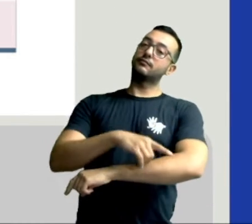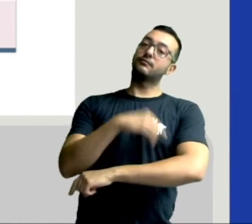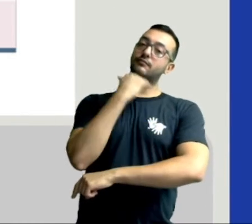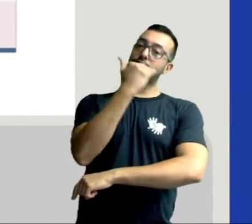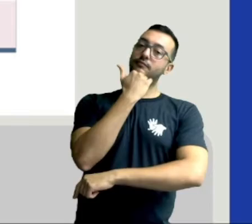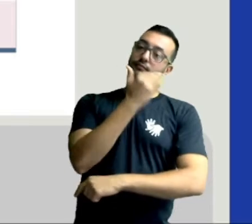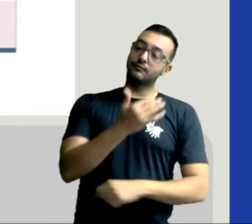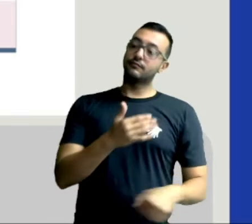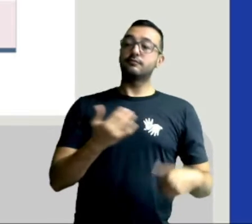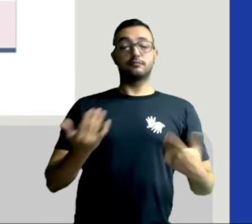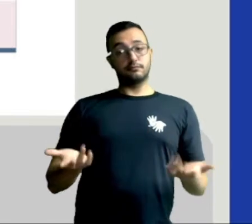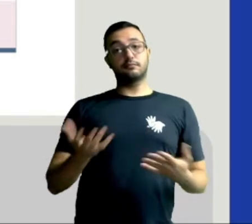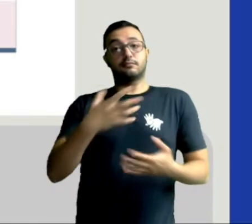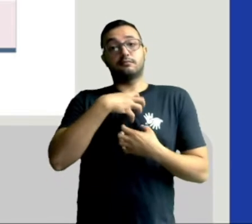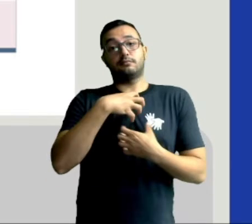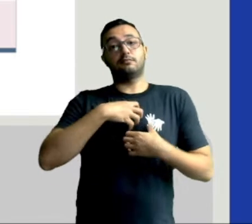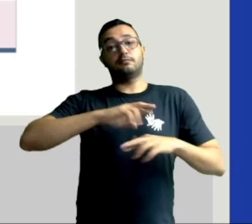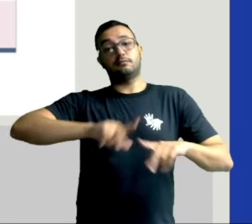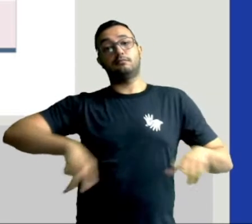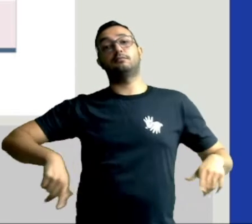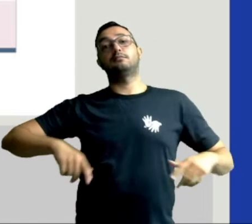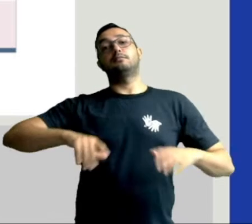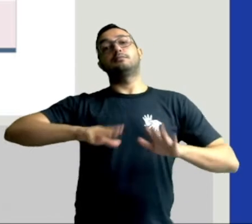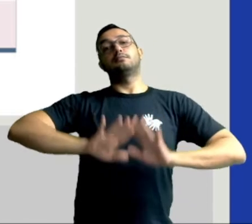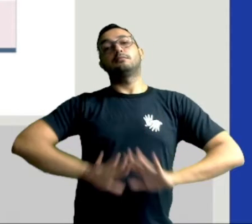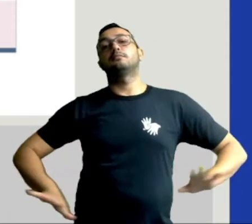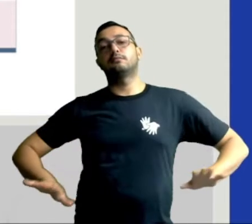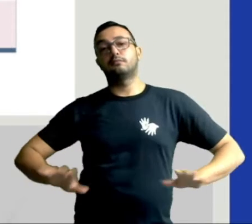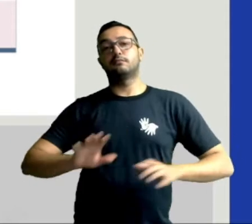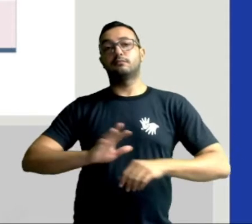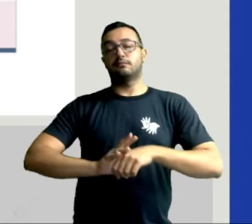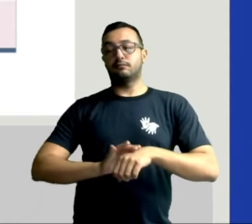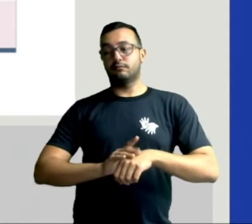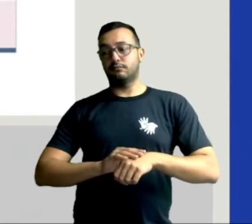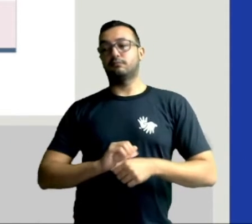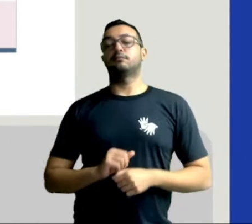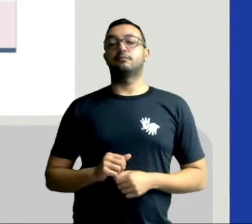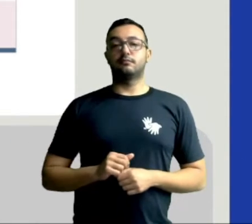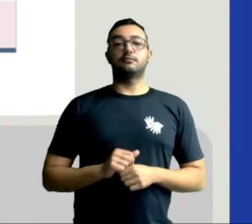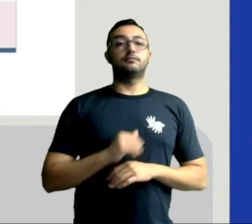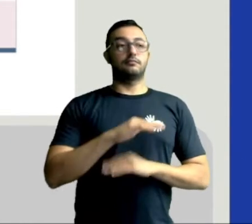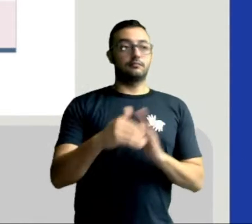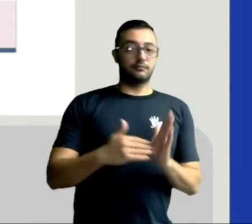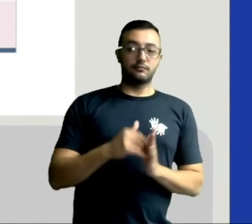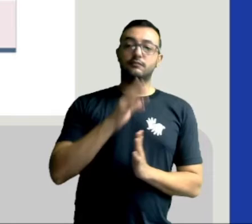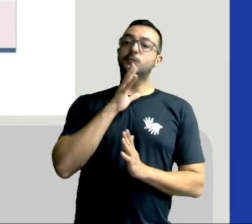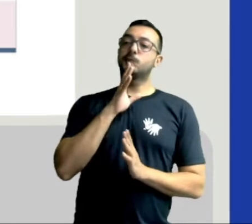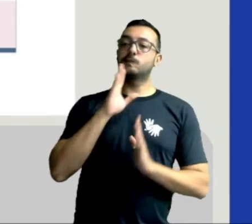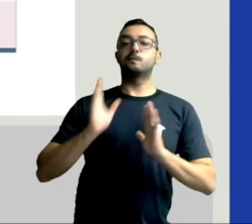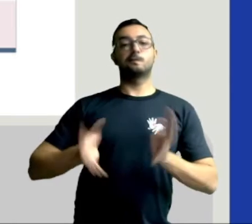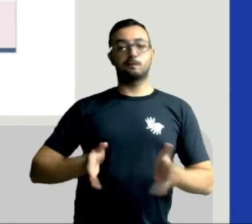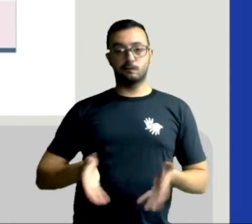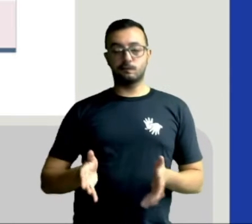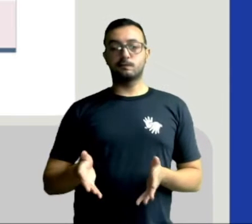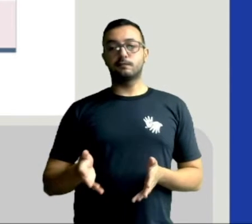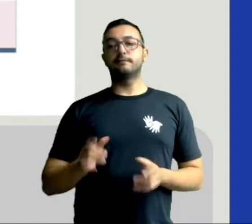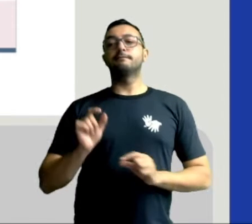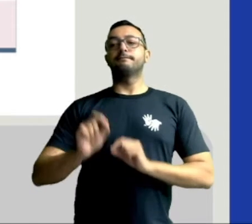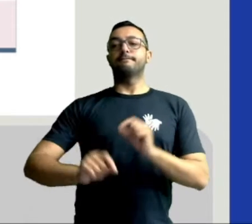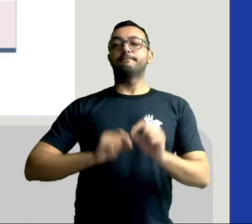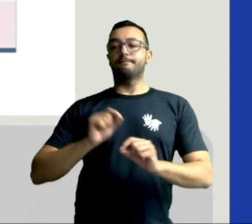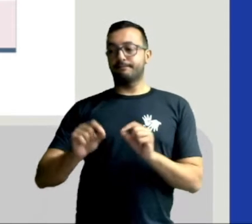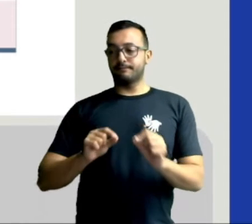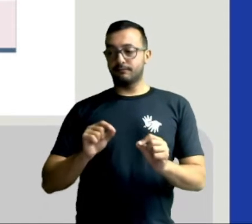dengue. Então são sintomas muito clássicos, né, dessas doenças. E todos nós já conhecemos muito bem quem